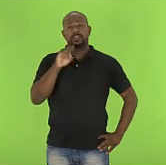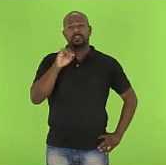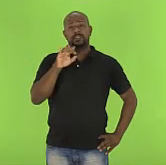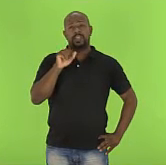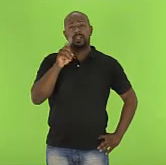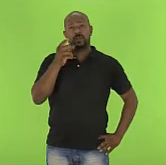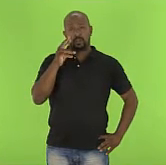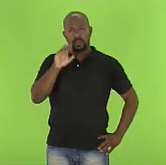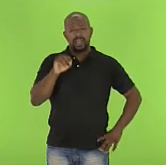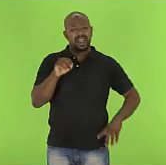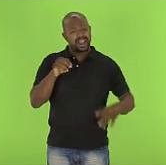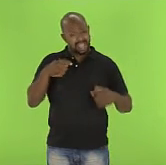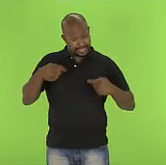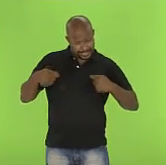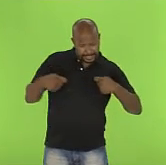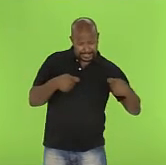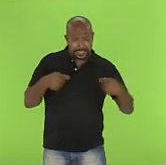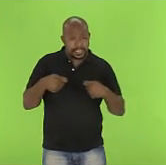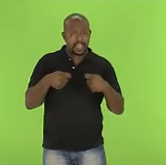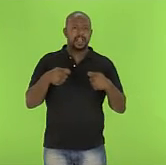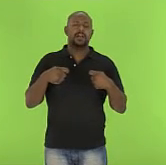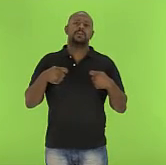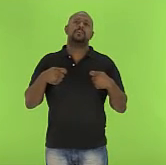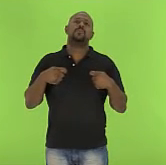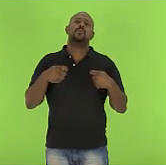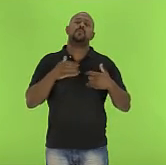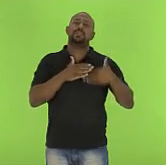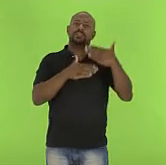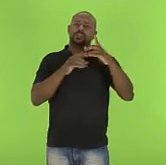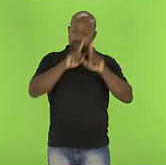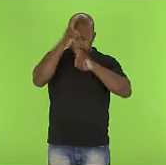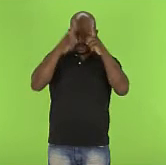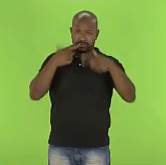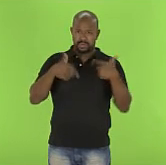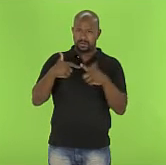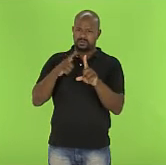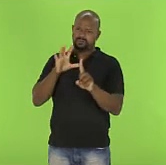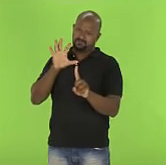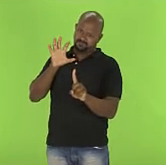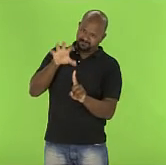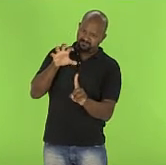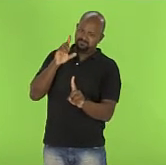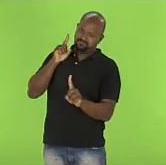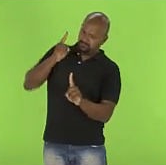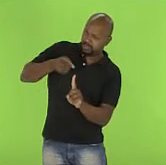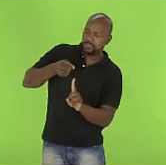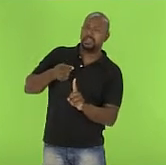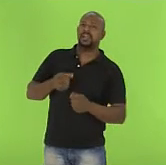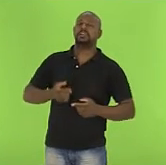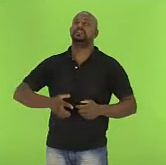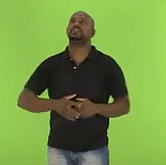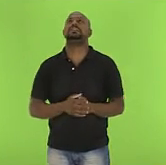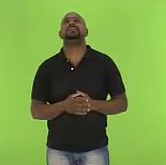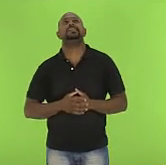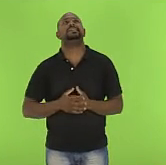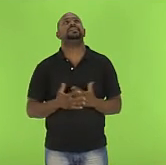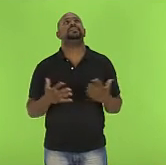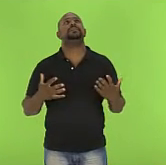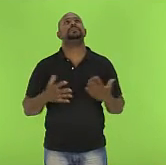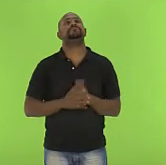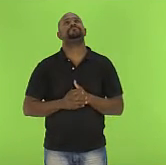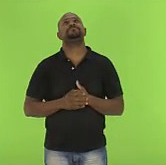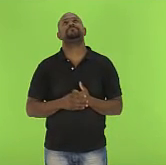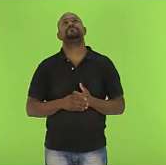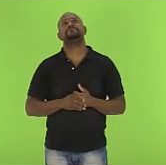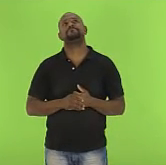A ditadura, ela briga com o processo criativo. O trabalho de imposição, o trabalho de